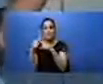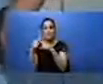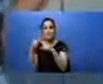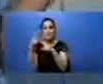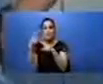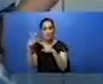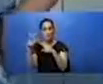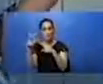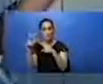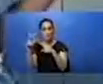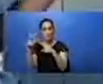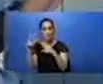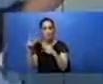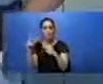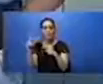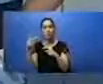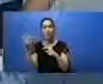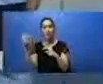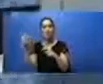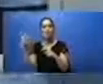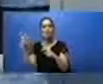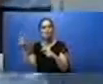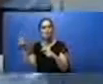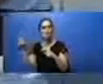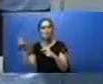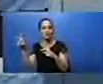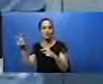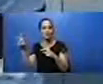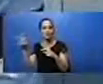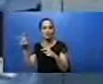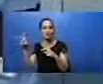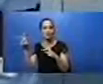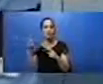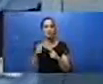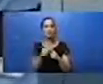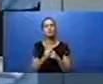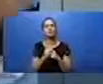15. 10 é 5 vezes quanto?